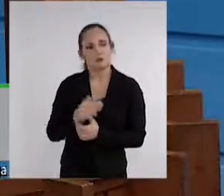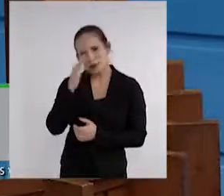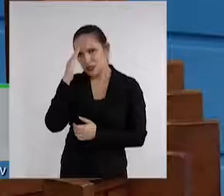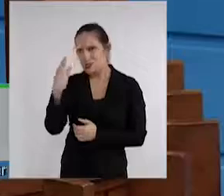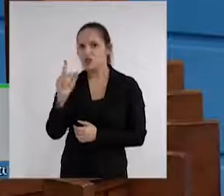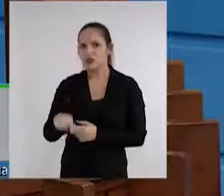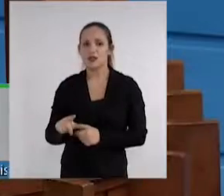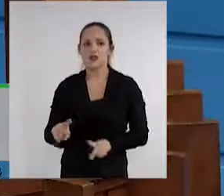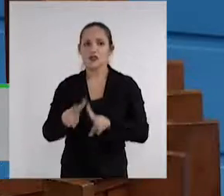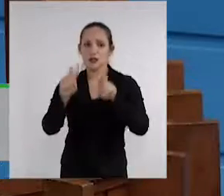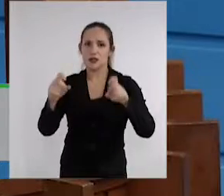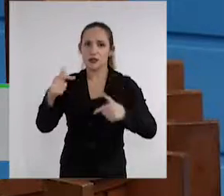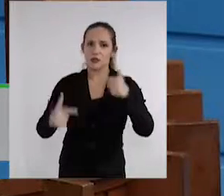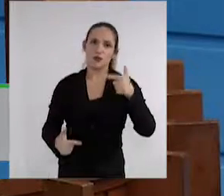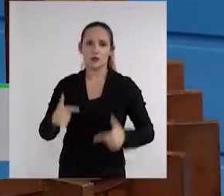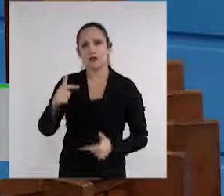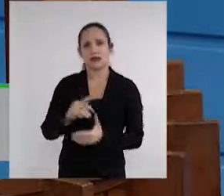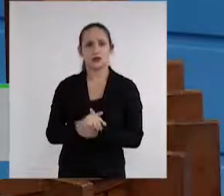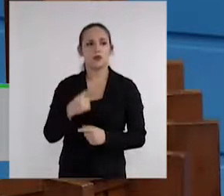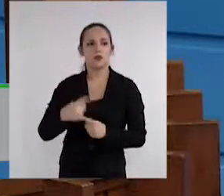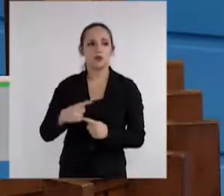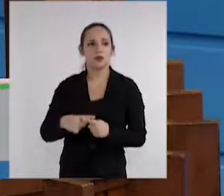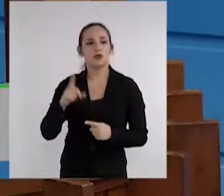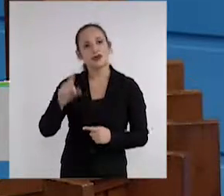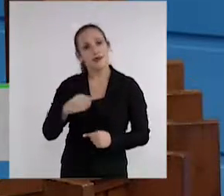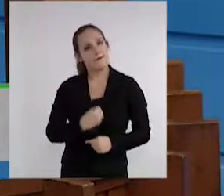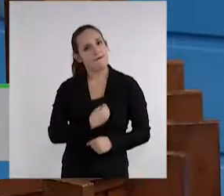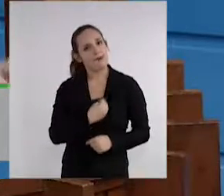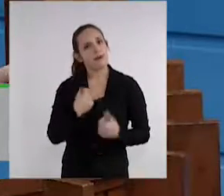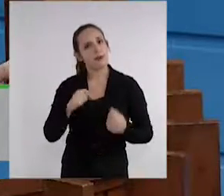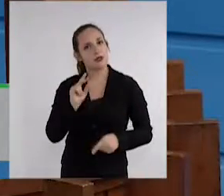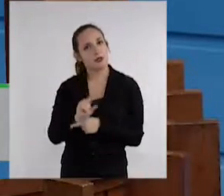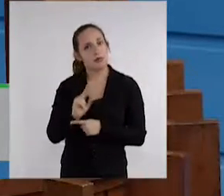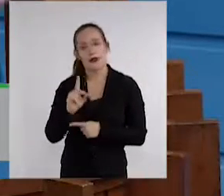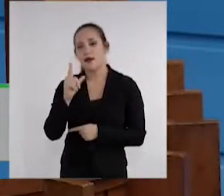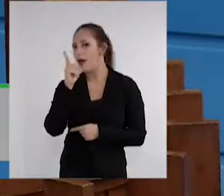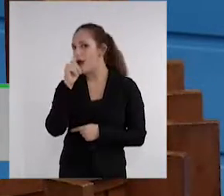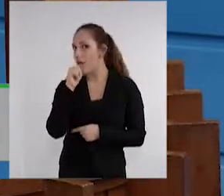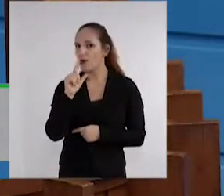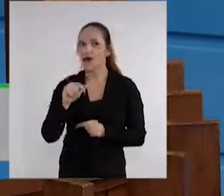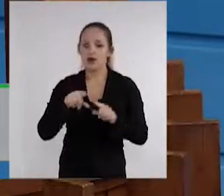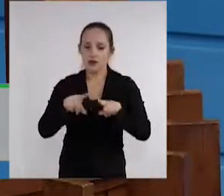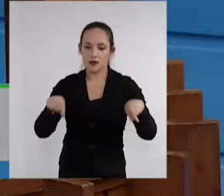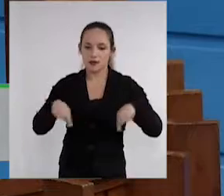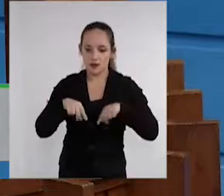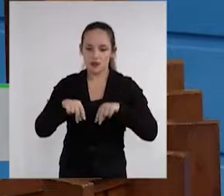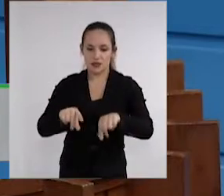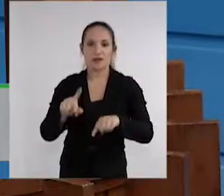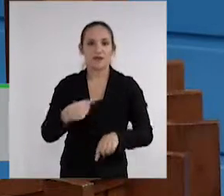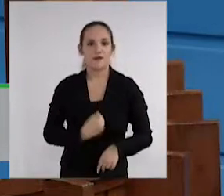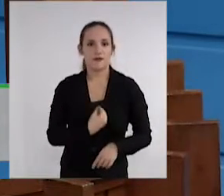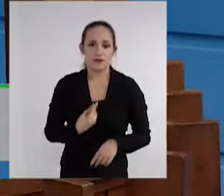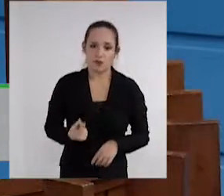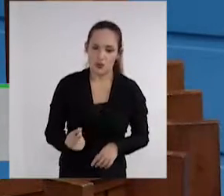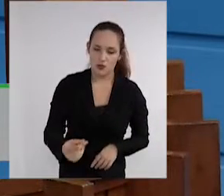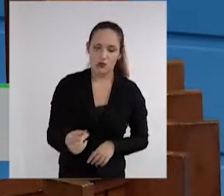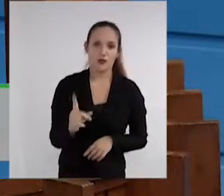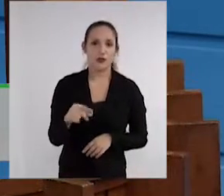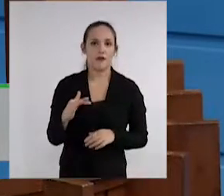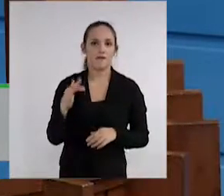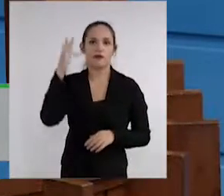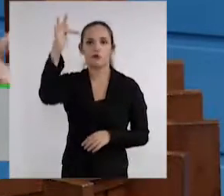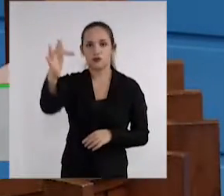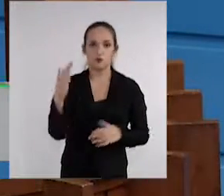não estamos discutindo aquilo que é mais importante que a política, que é a vida, que é a água, que é o solo, que é a sobrevivência, que é as